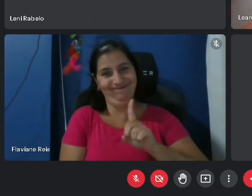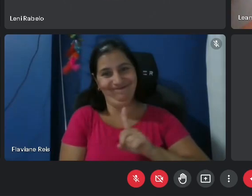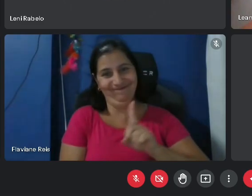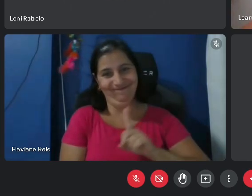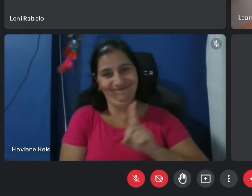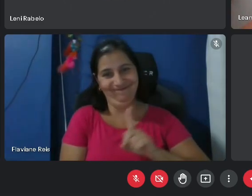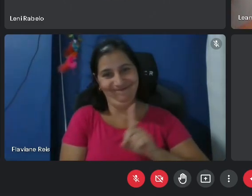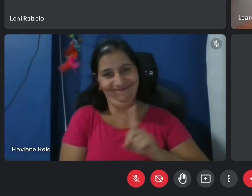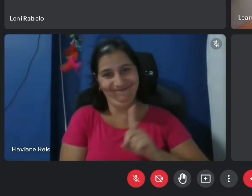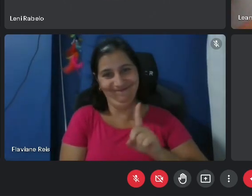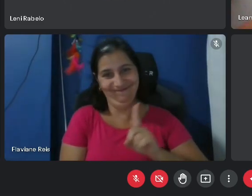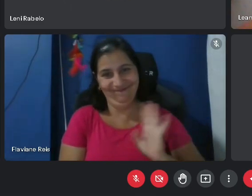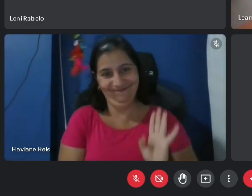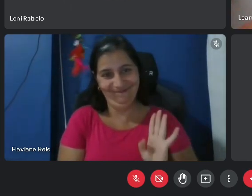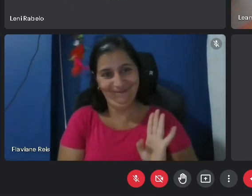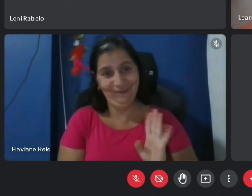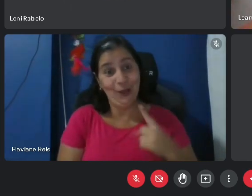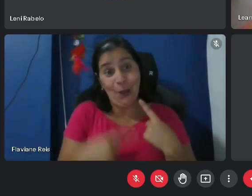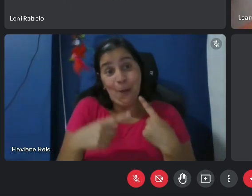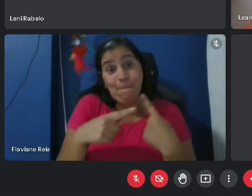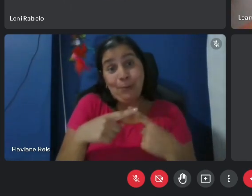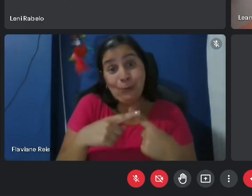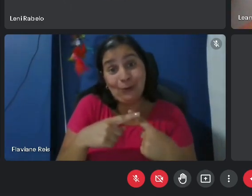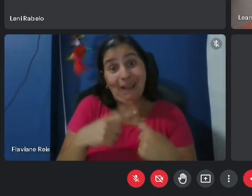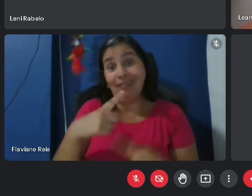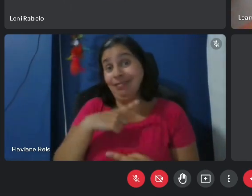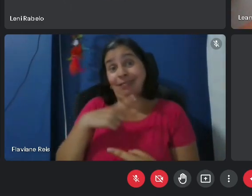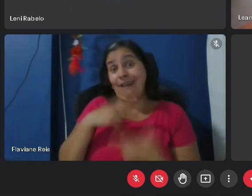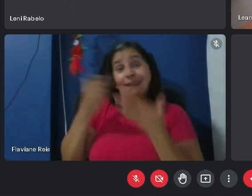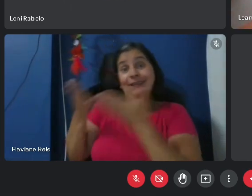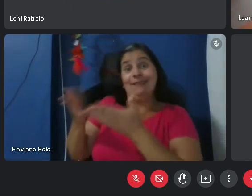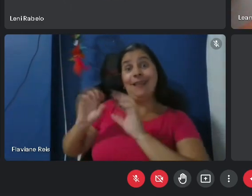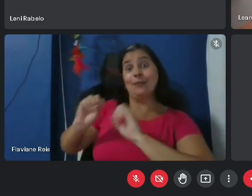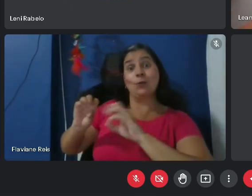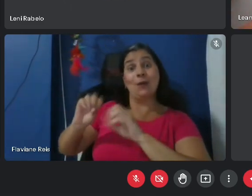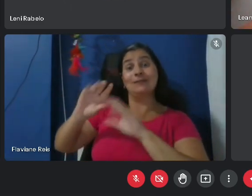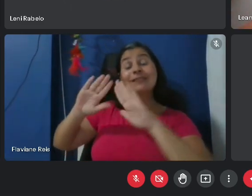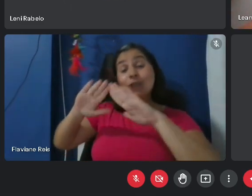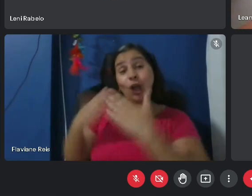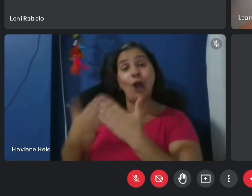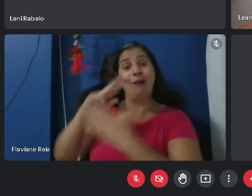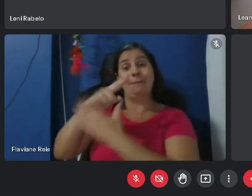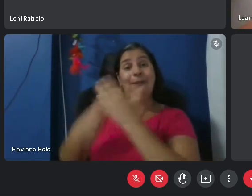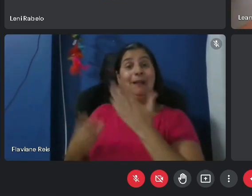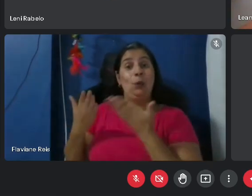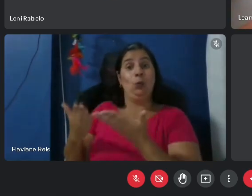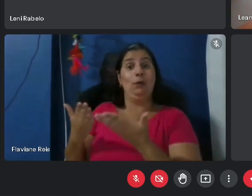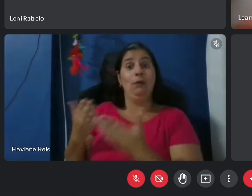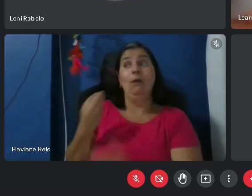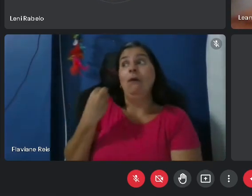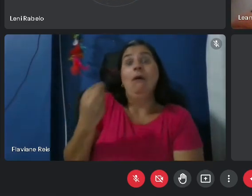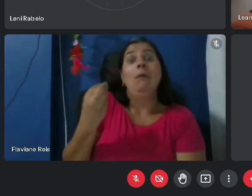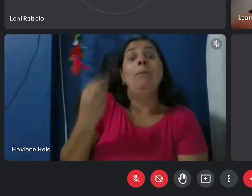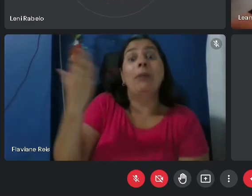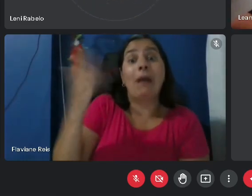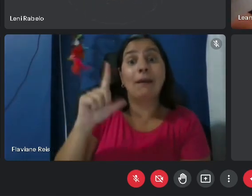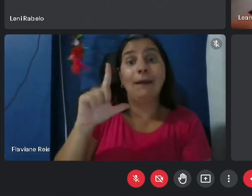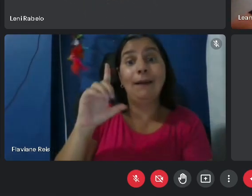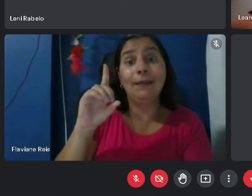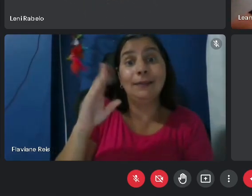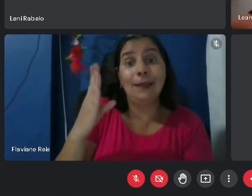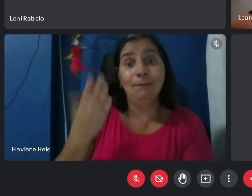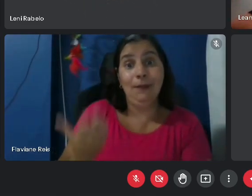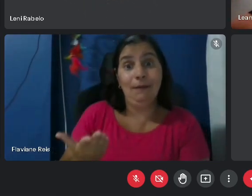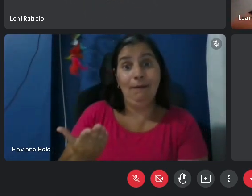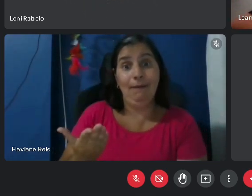do ambiente educacional, acontece de forma diferente. Porque dentro da escola